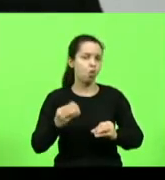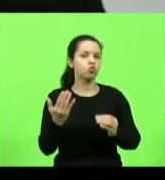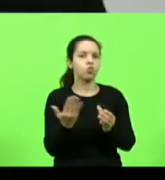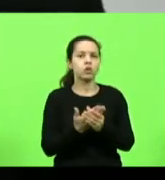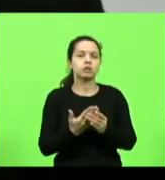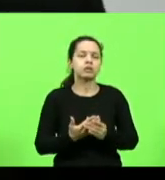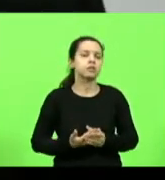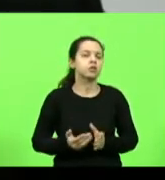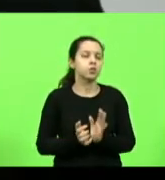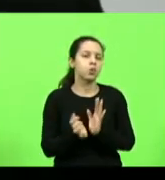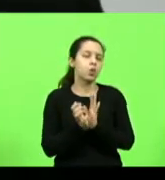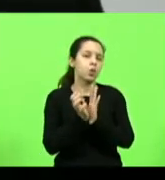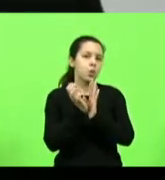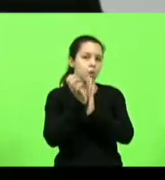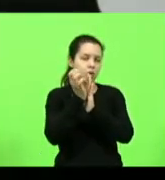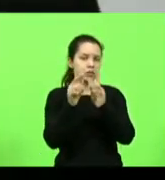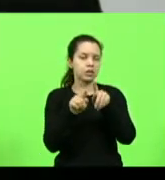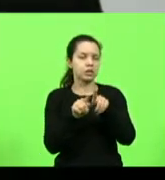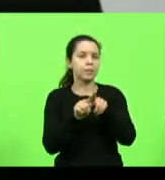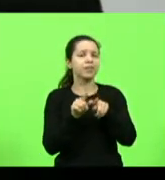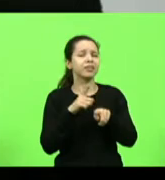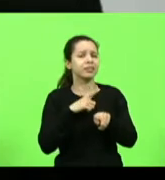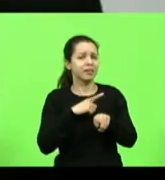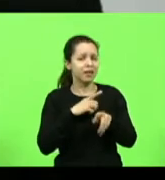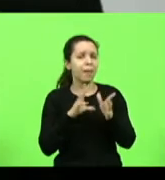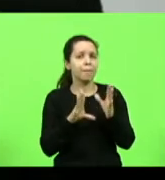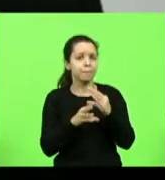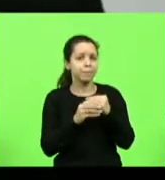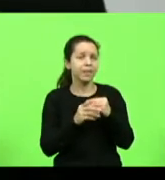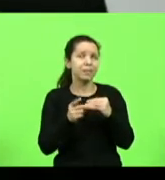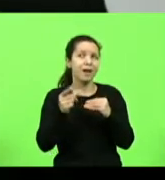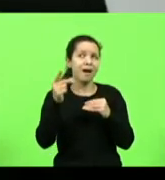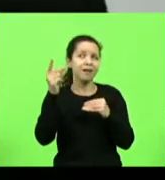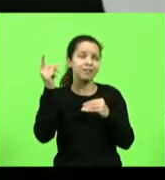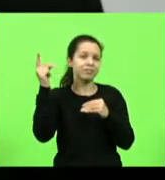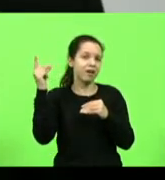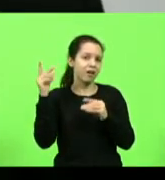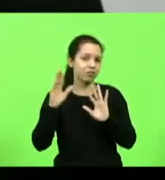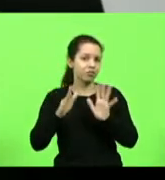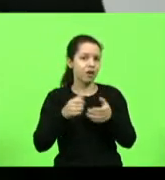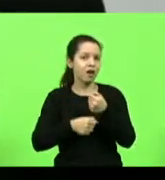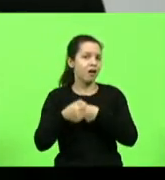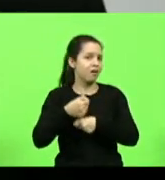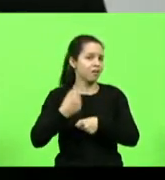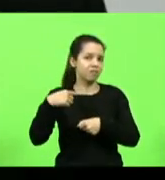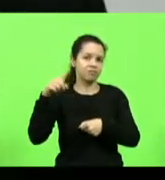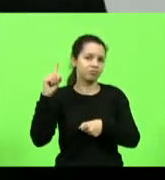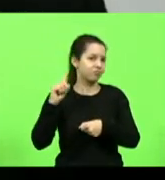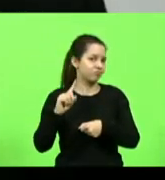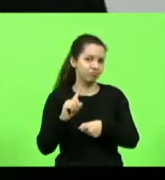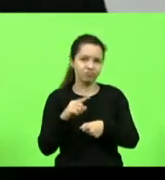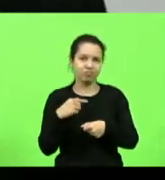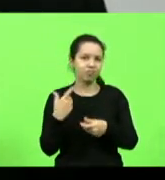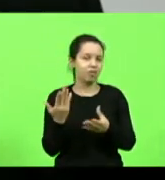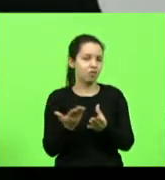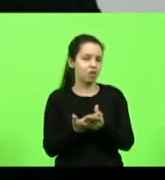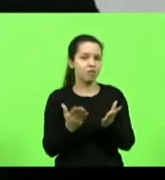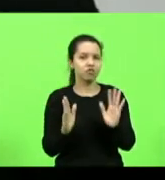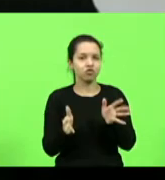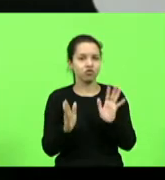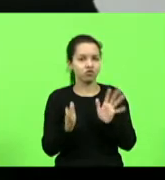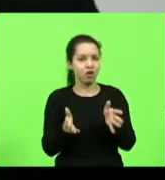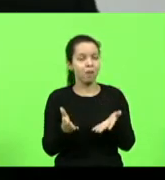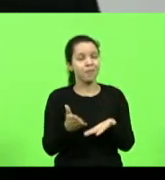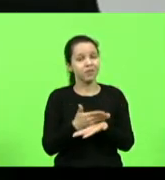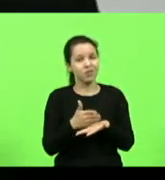burocráticos. Tem emenda impositiva desde o ano passado depositada, que ainda por algumas questões de travamento